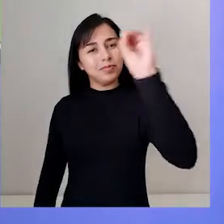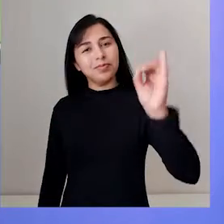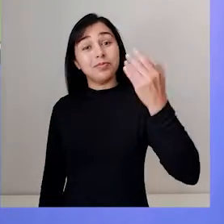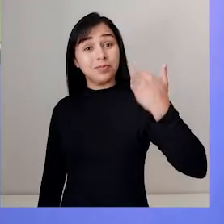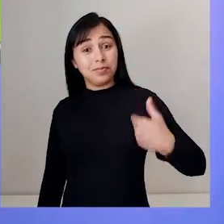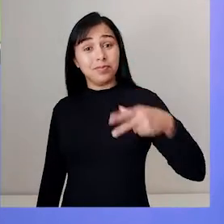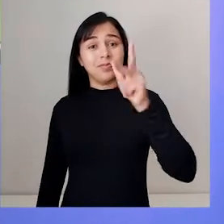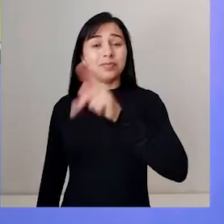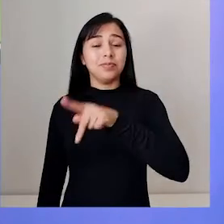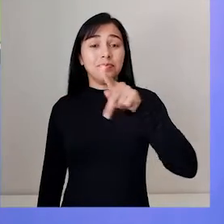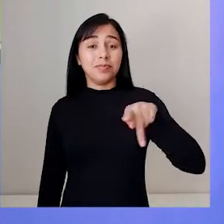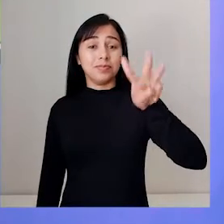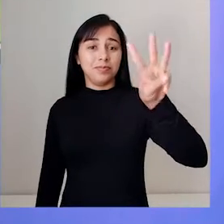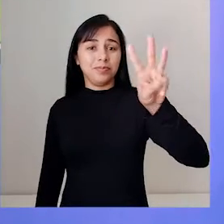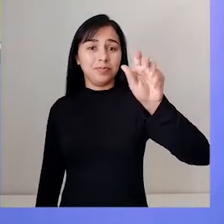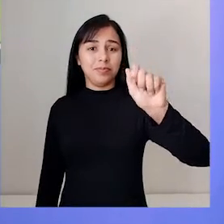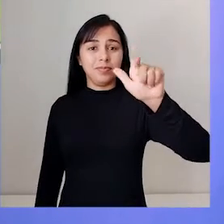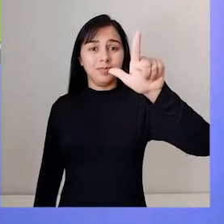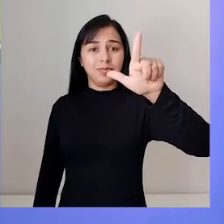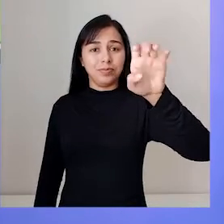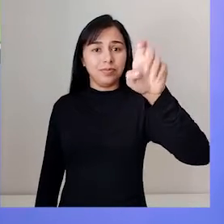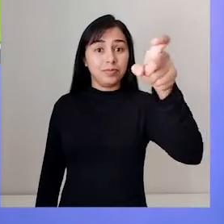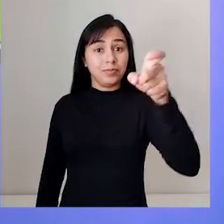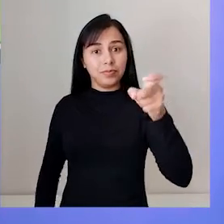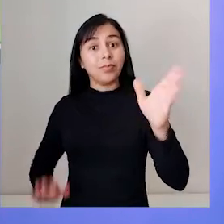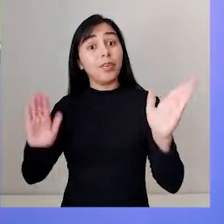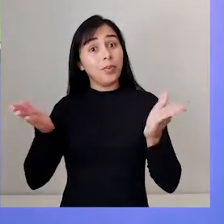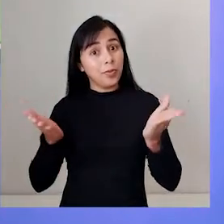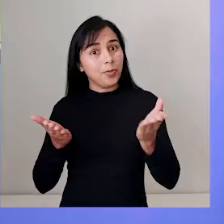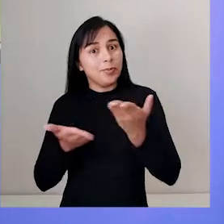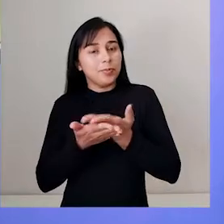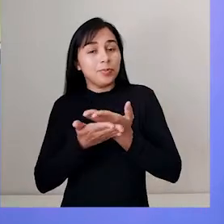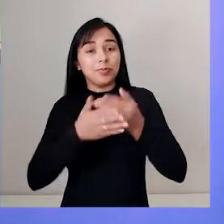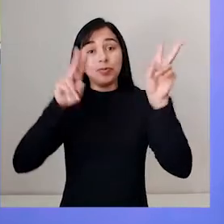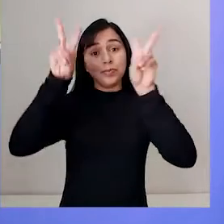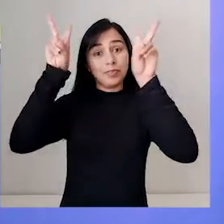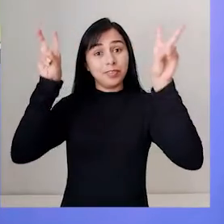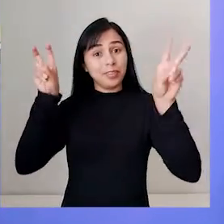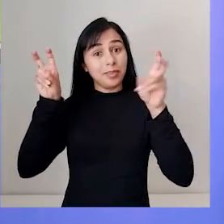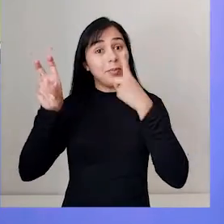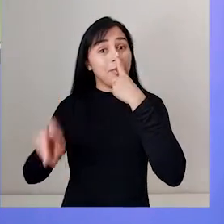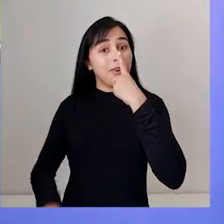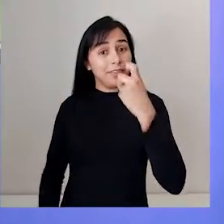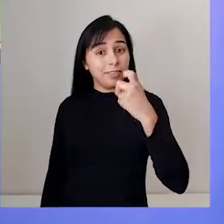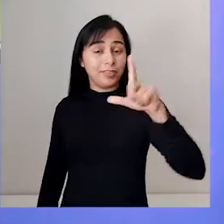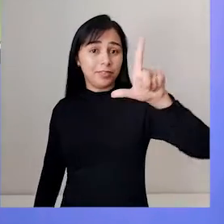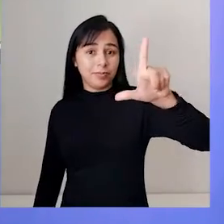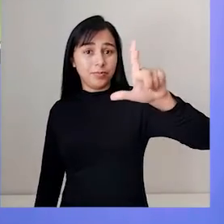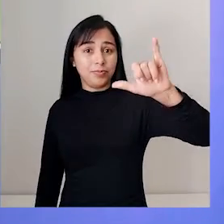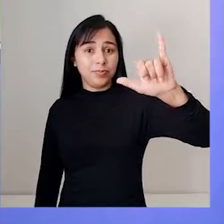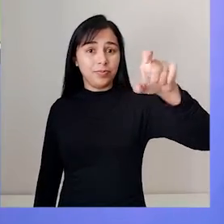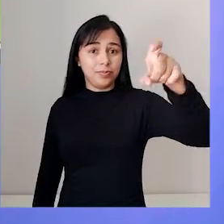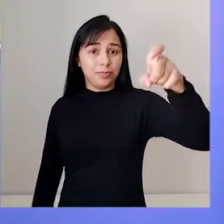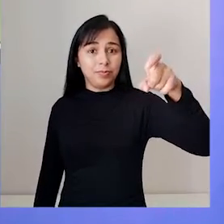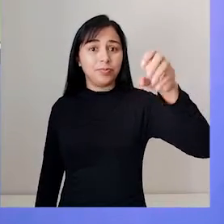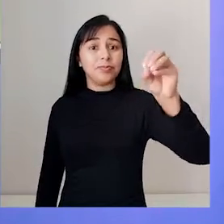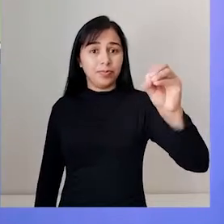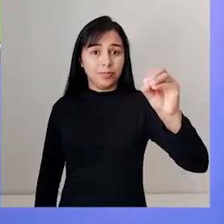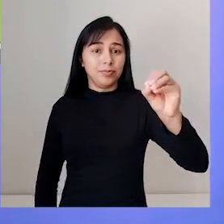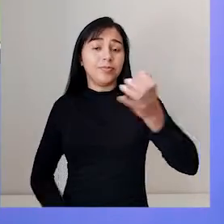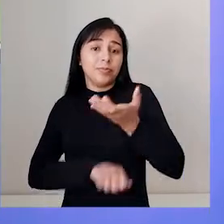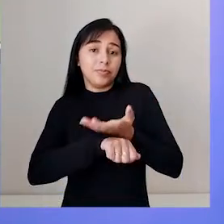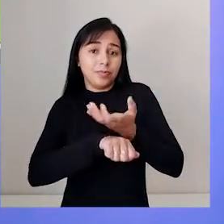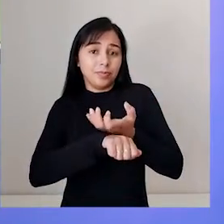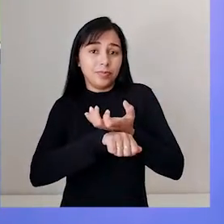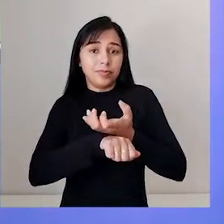Olá, turma! Eu sou o professor Alex e hoje nós vamos falar sobre o lixo na disciplina de Ciências